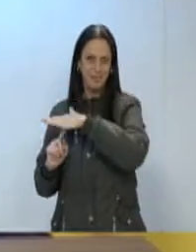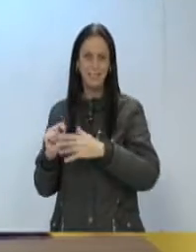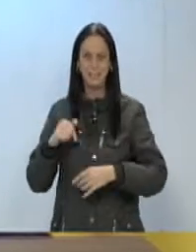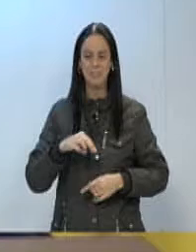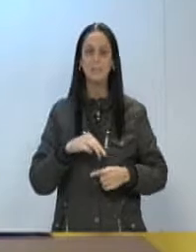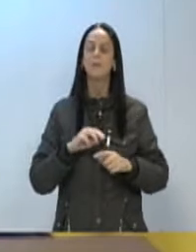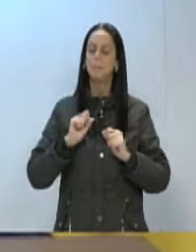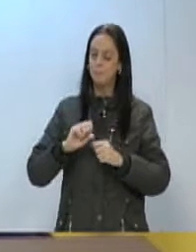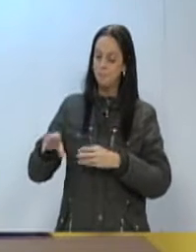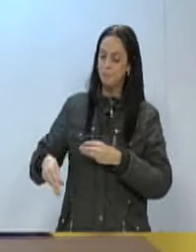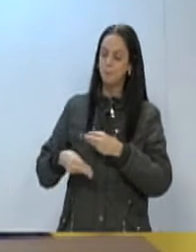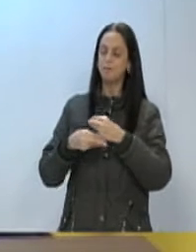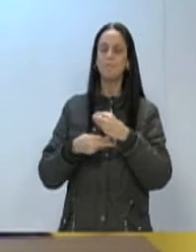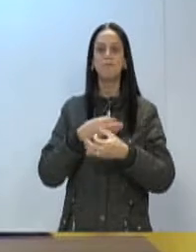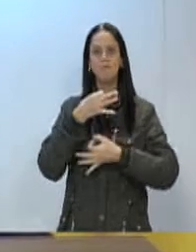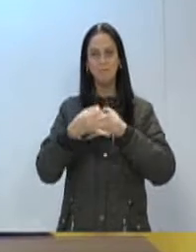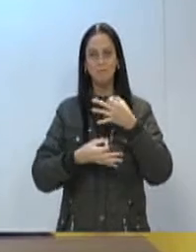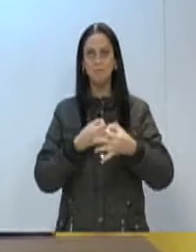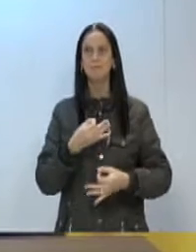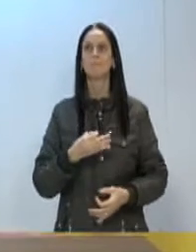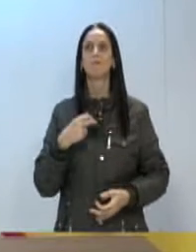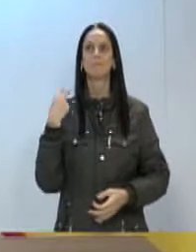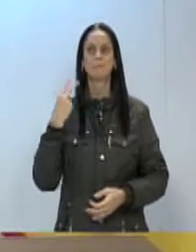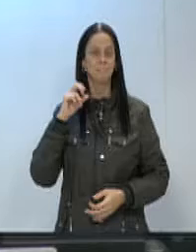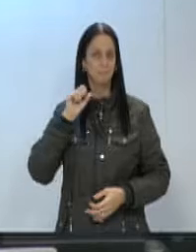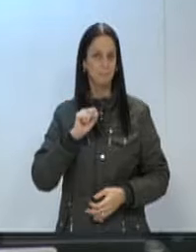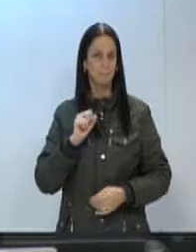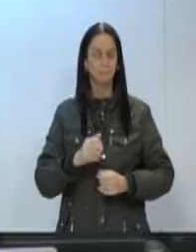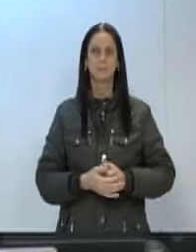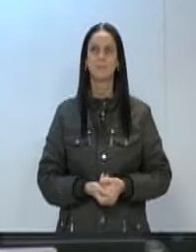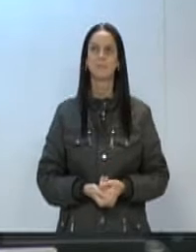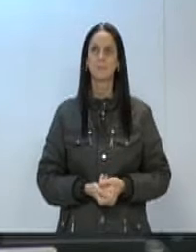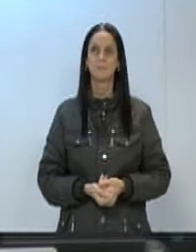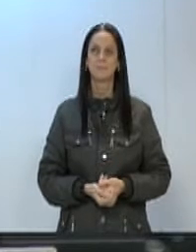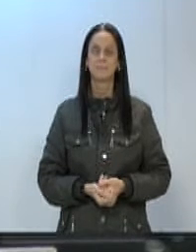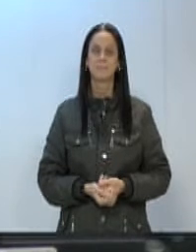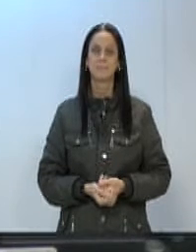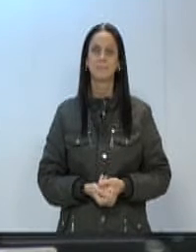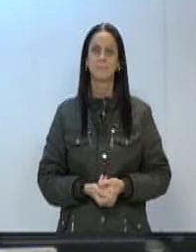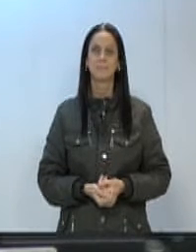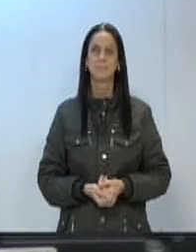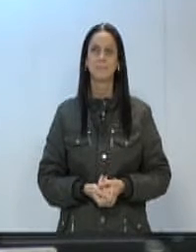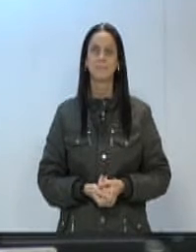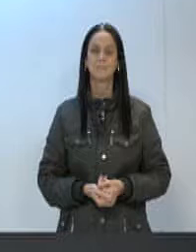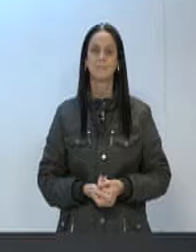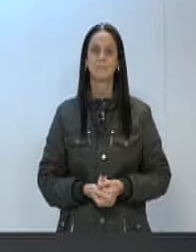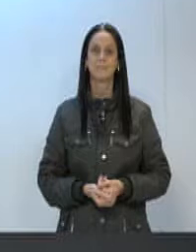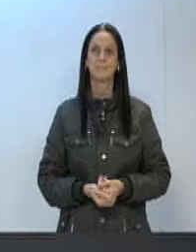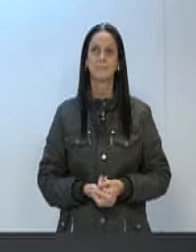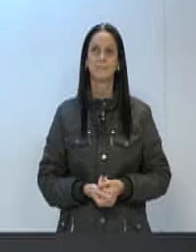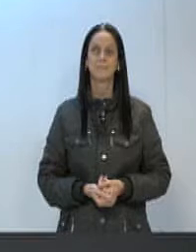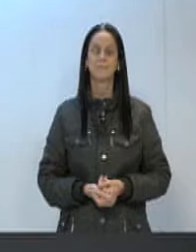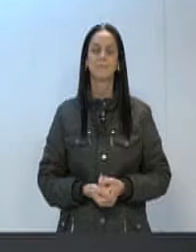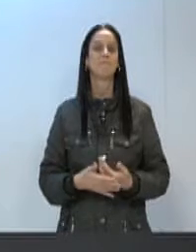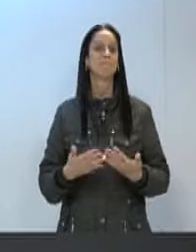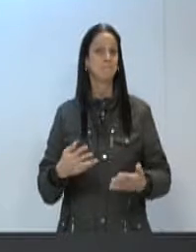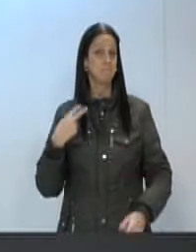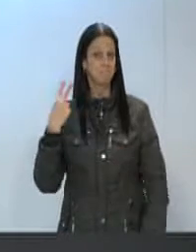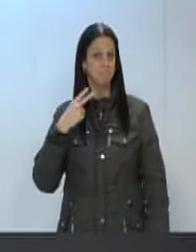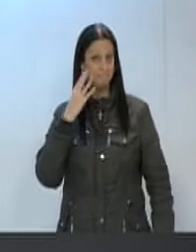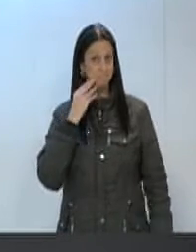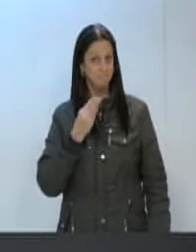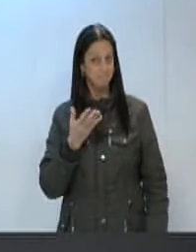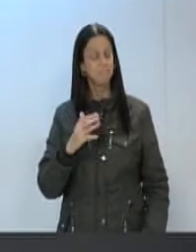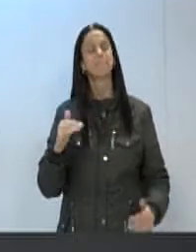Município como sendo uma parte verdade o colega vida da Silvia autorização do orador a parte concedido vereadores Vereador Gilson